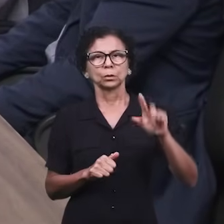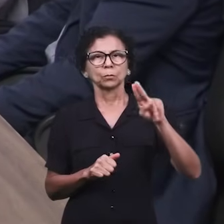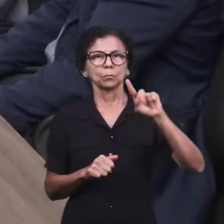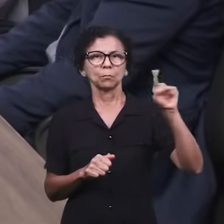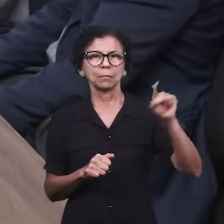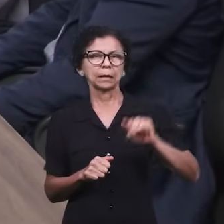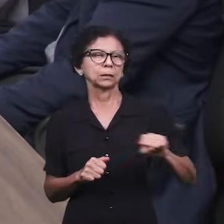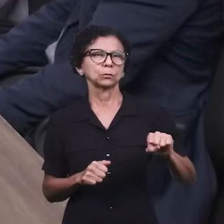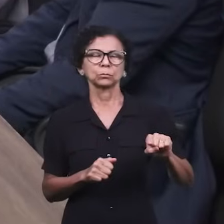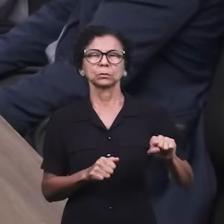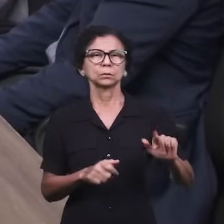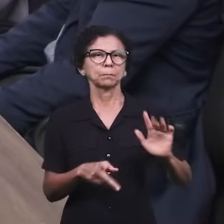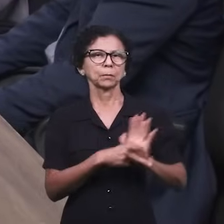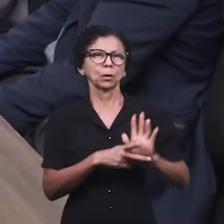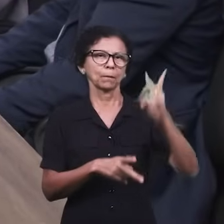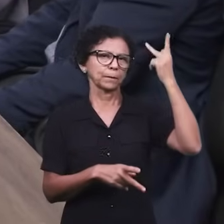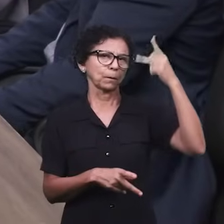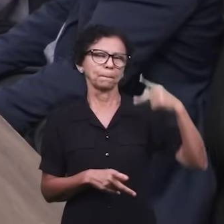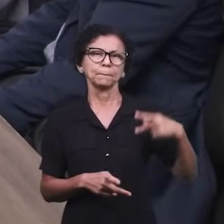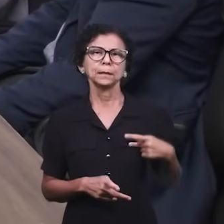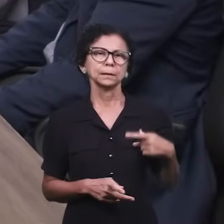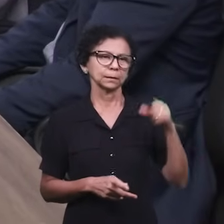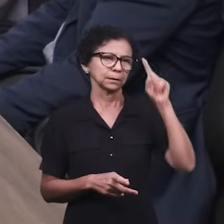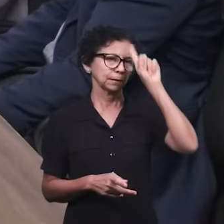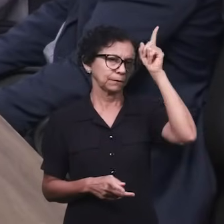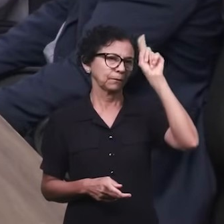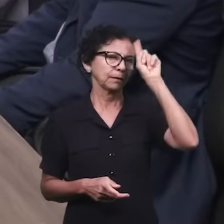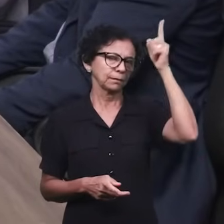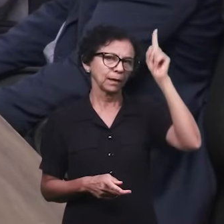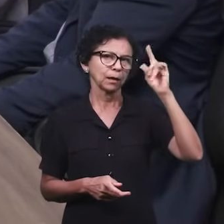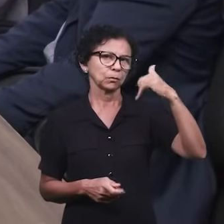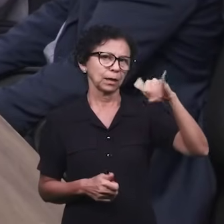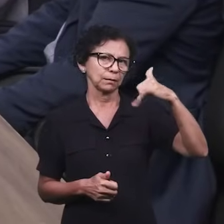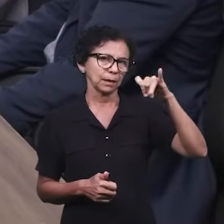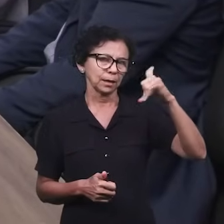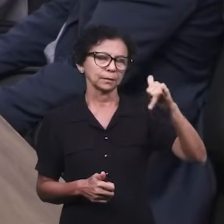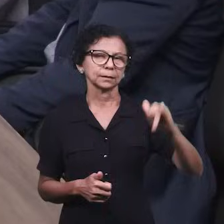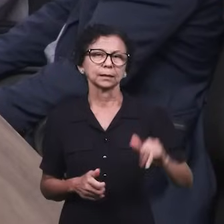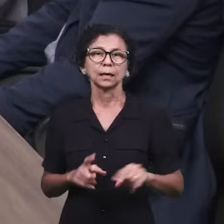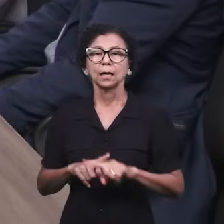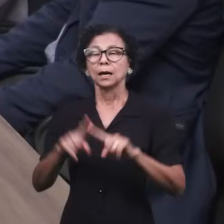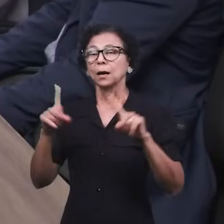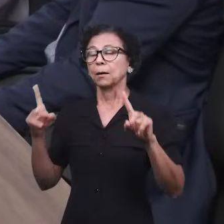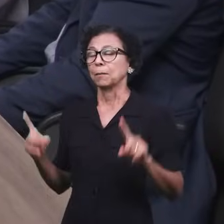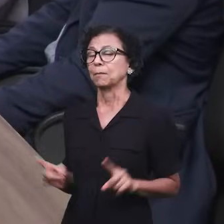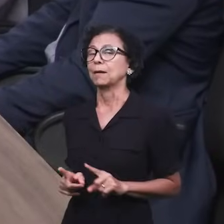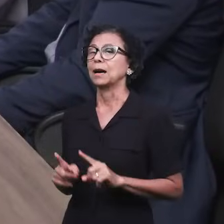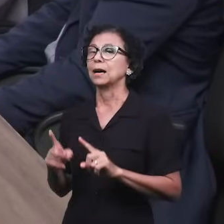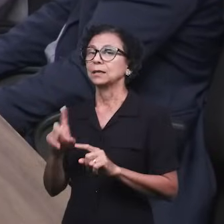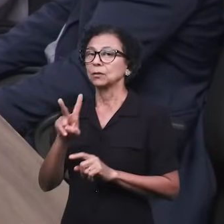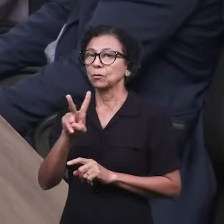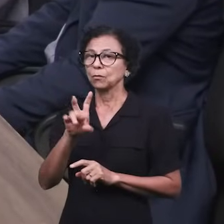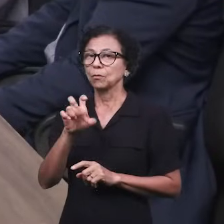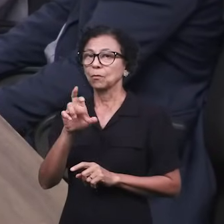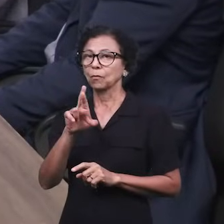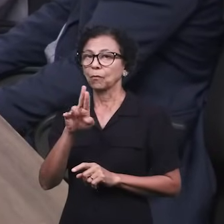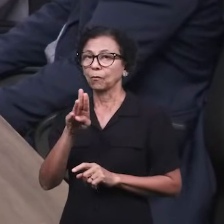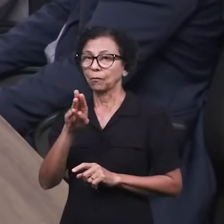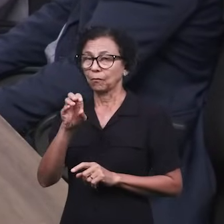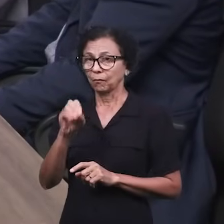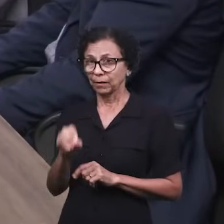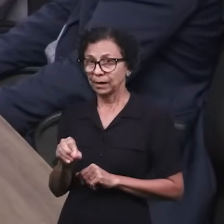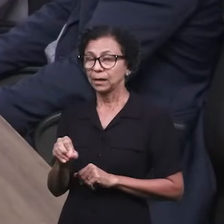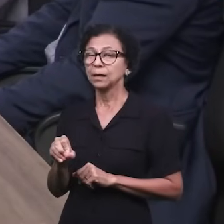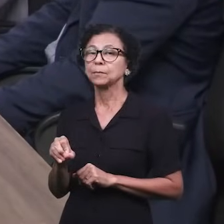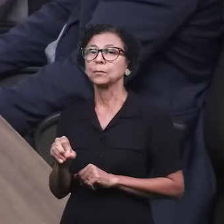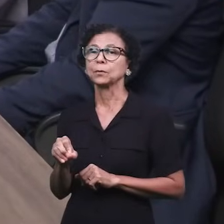não vai terminar um dia. Exatamente. Agora, essa luz aqui, relacionada aqui ao verbo, né? Certo. Quando ele fala o verbo, que é a palavra de Deus, aí